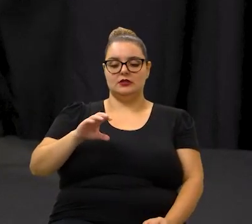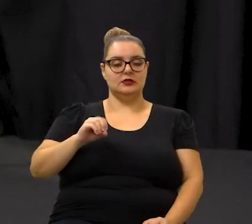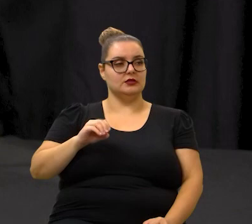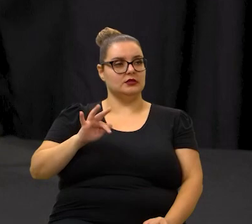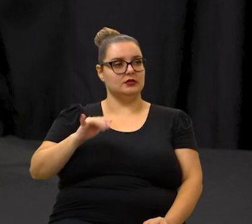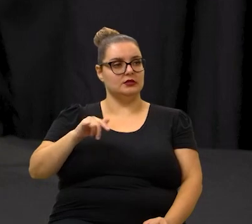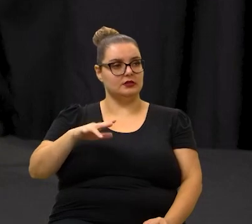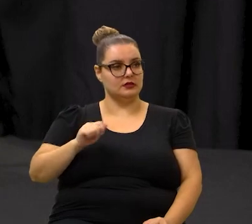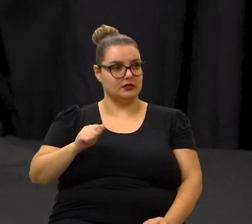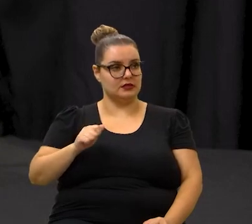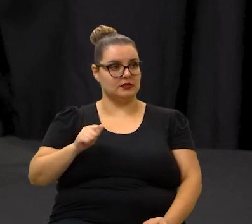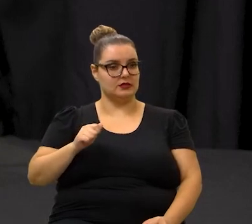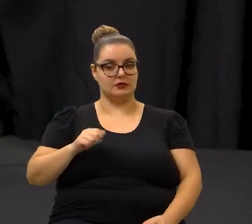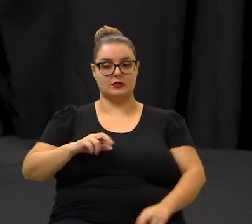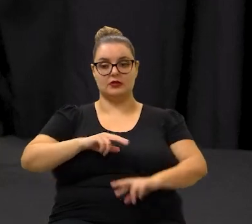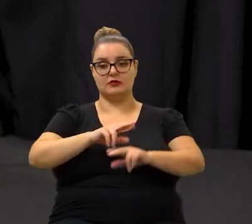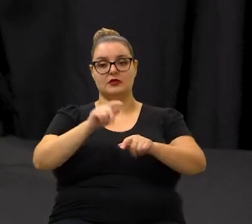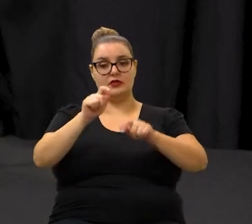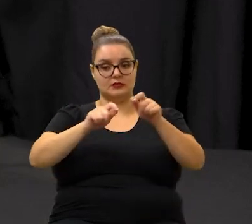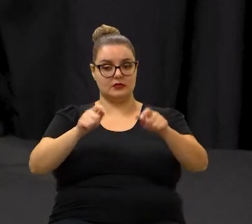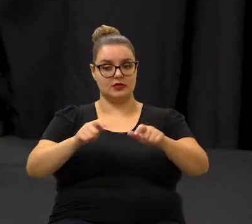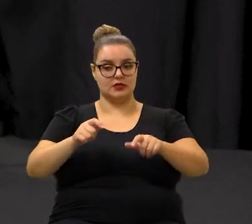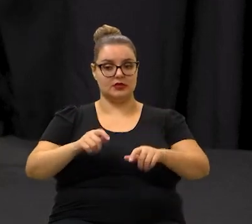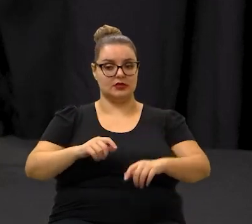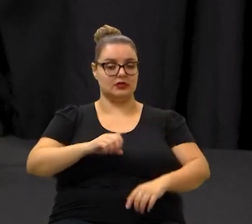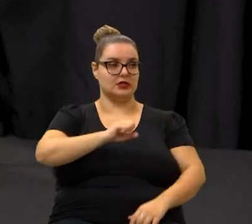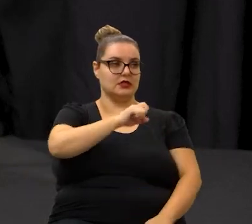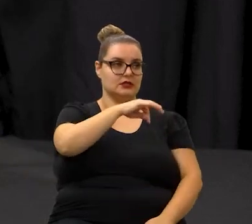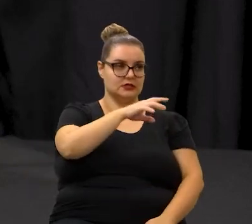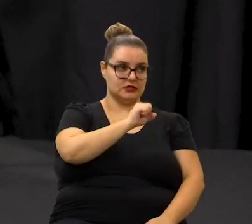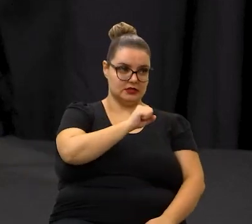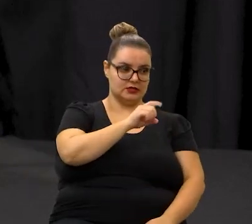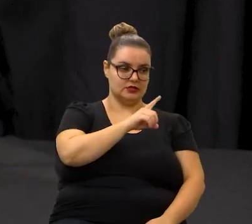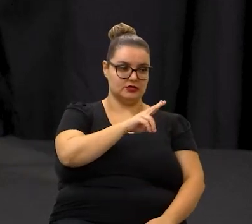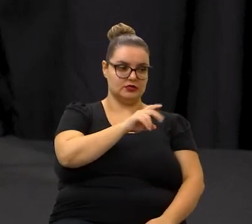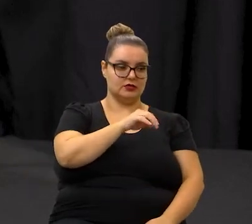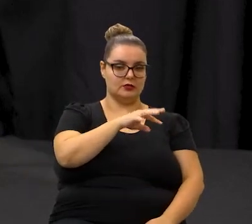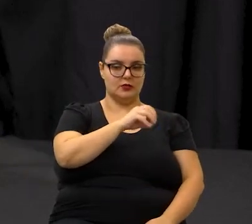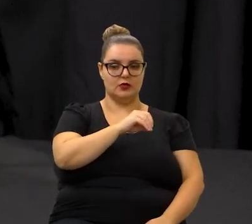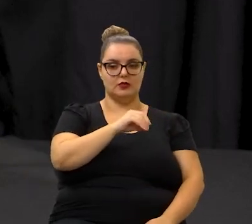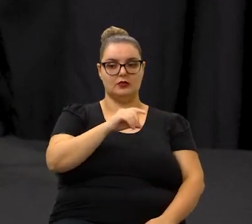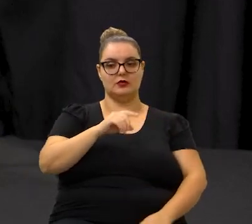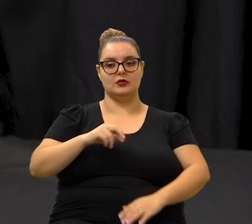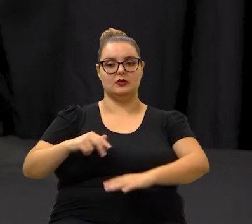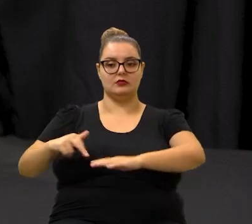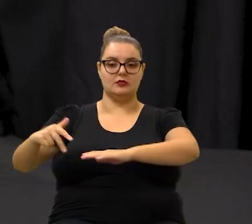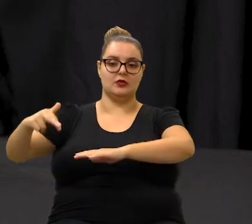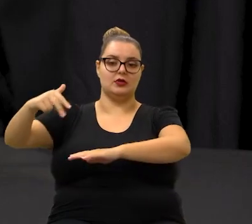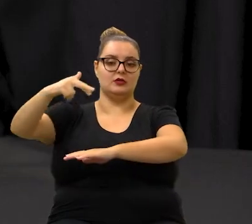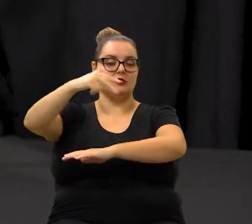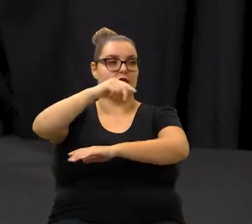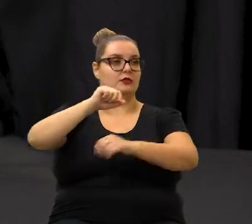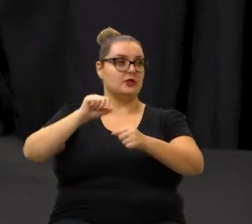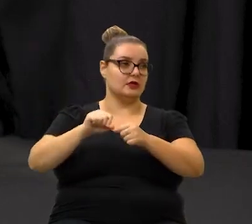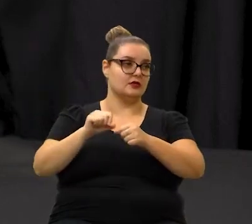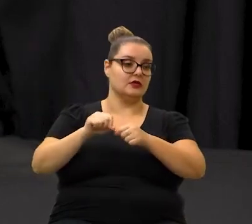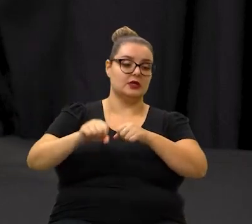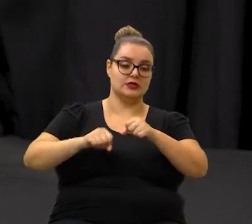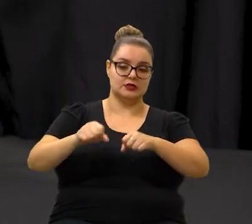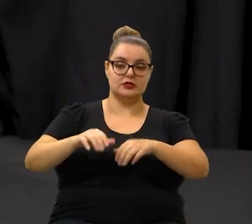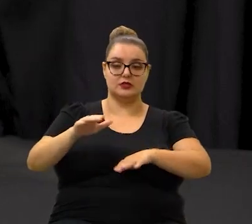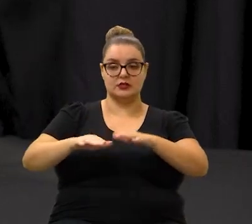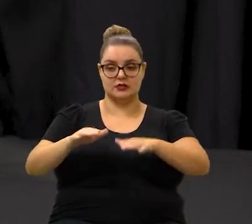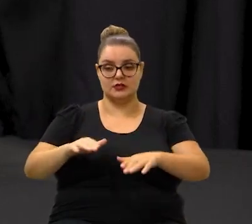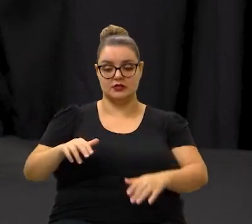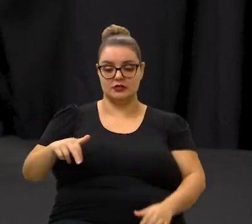entrada porque muita gente sai inclusive ali da Santos do mon e atravessa por cima Ali pela passarela e só que faz isso de bicicleta ou